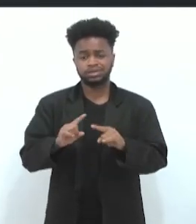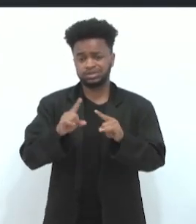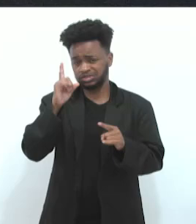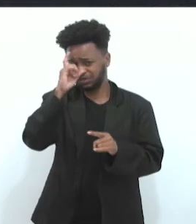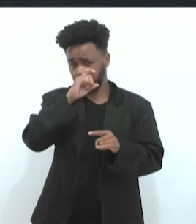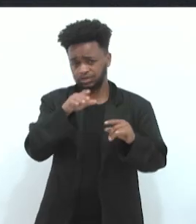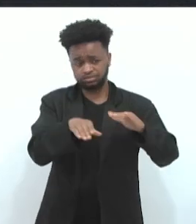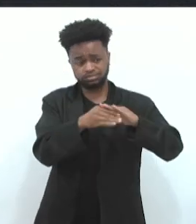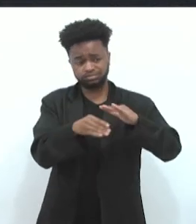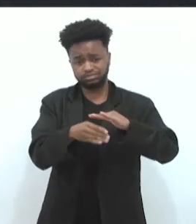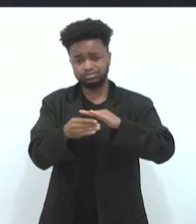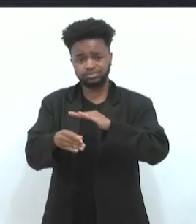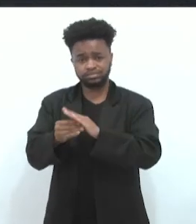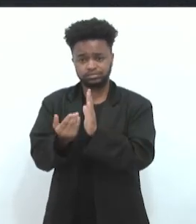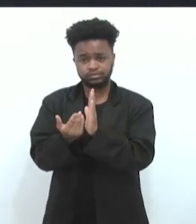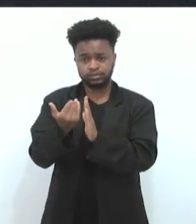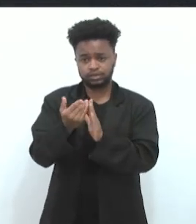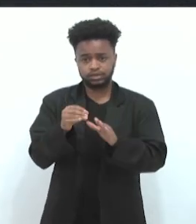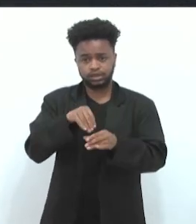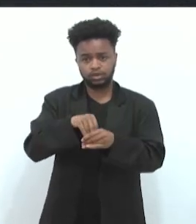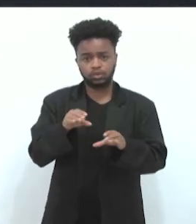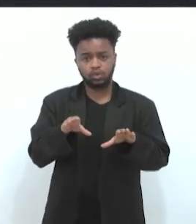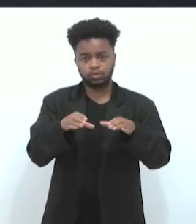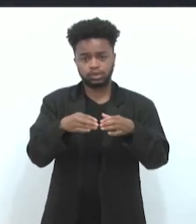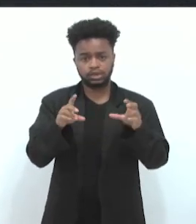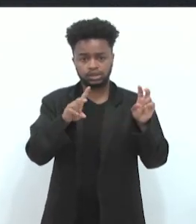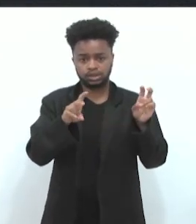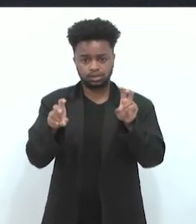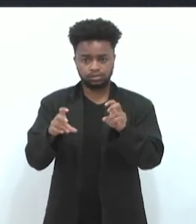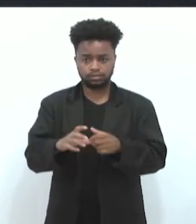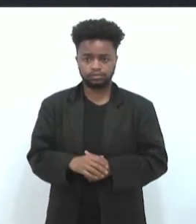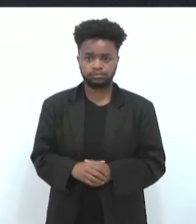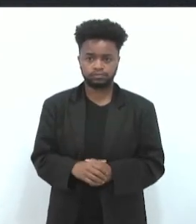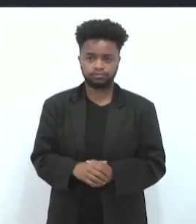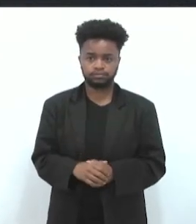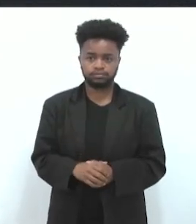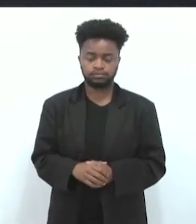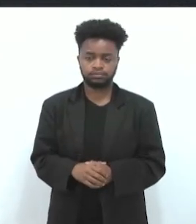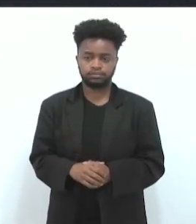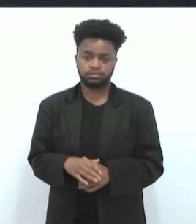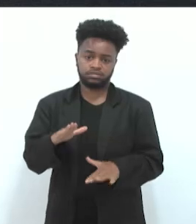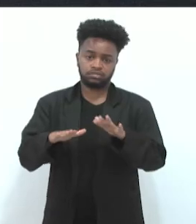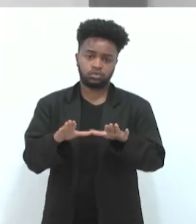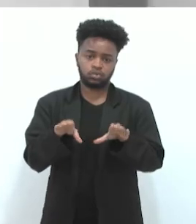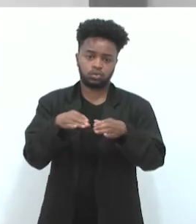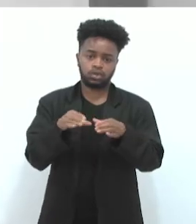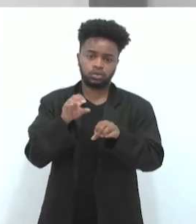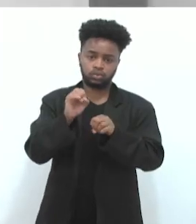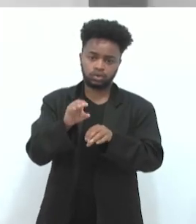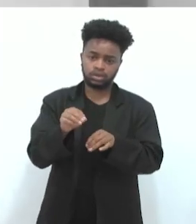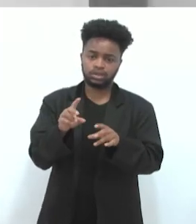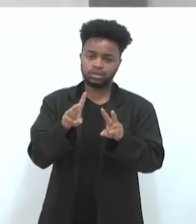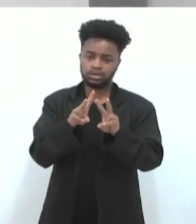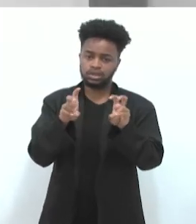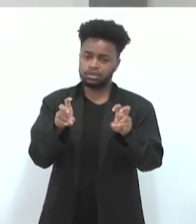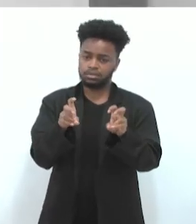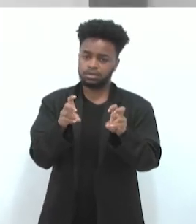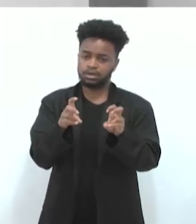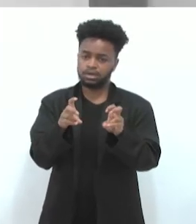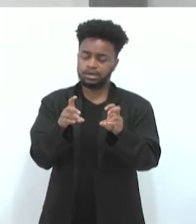tantas emendas numa comissão temática. Às vezes Enfim, uma emenda de comissão de educação, em temas mais robustos, acaba